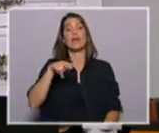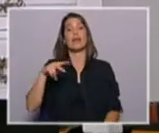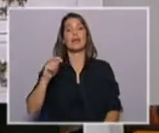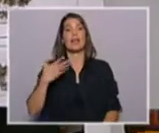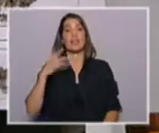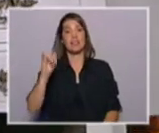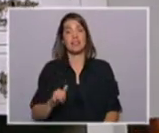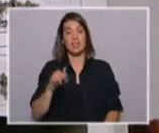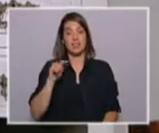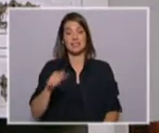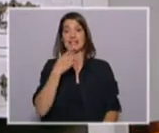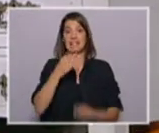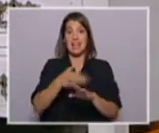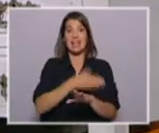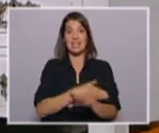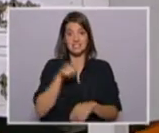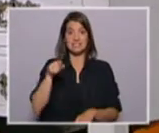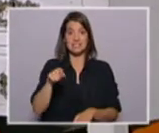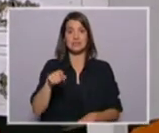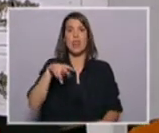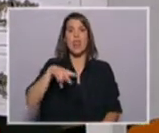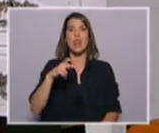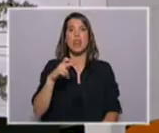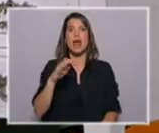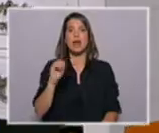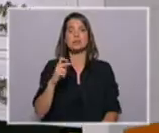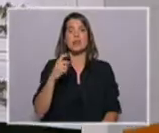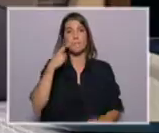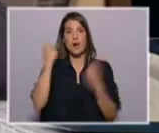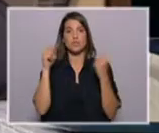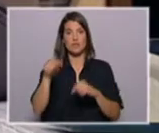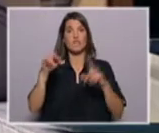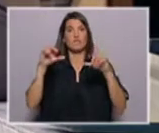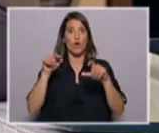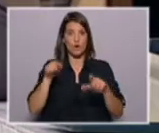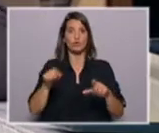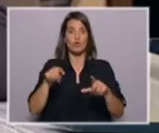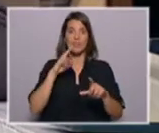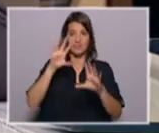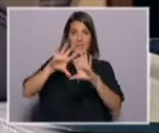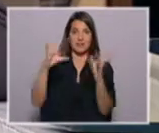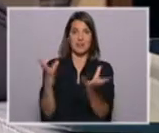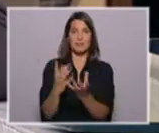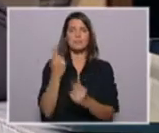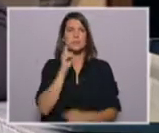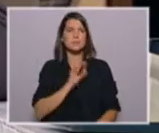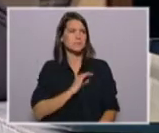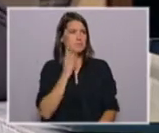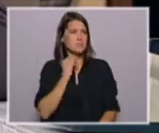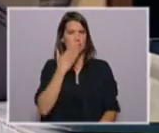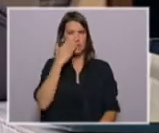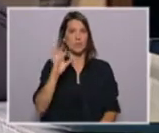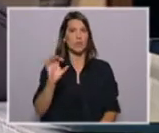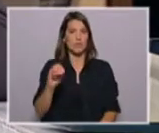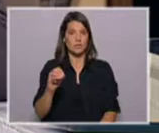Natal desse ano, a NASA divulga essa imagem e há uma senhora com, penso, perto de 80 anos